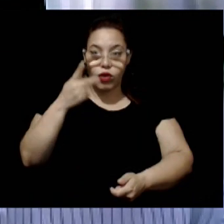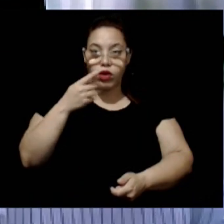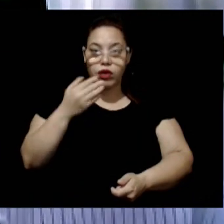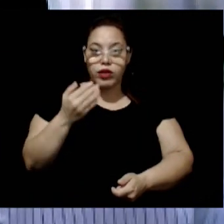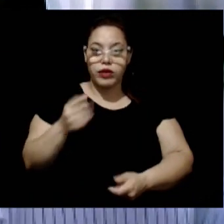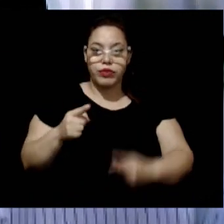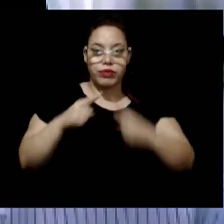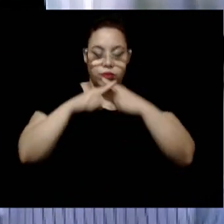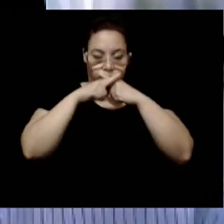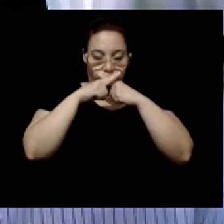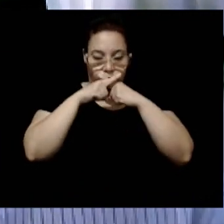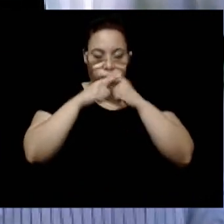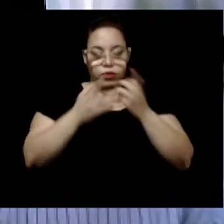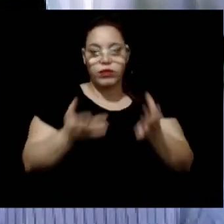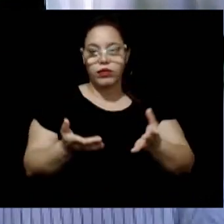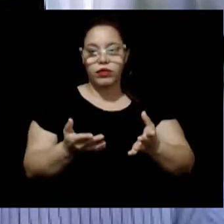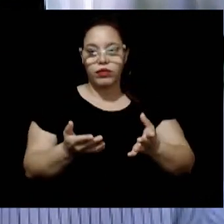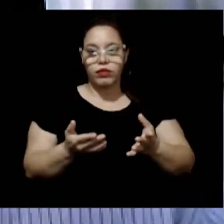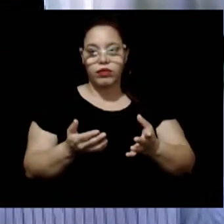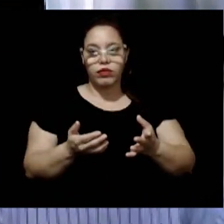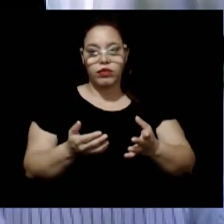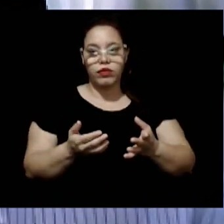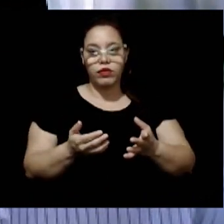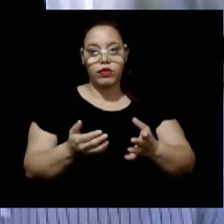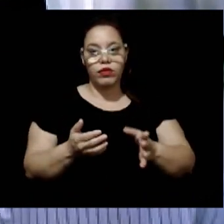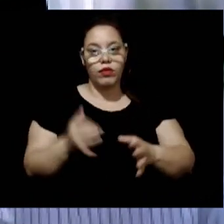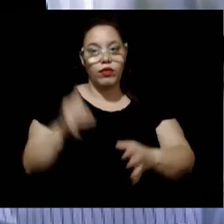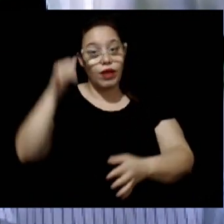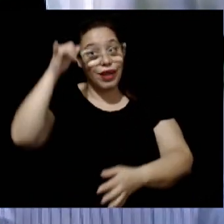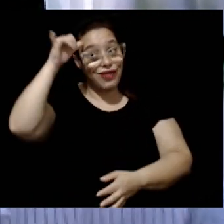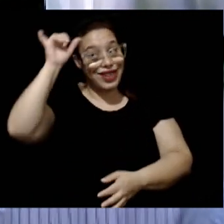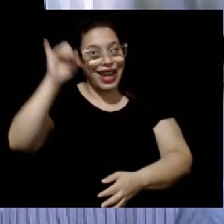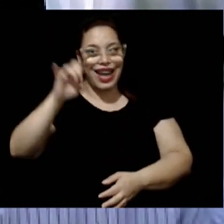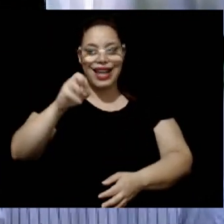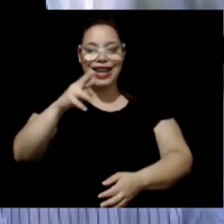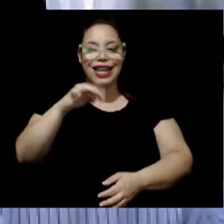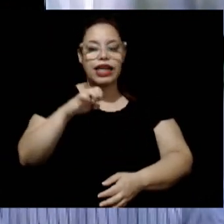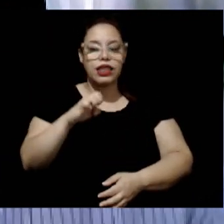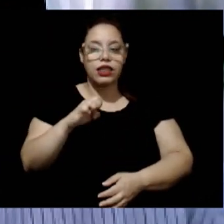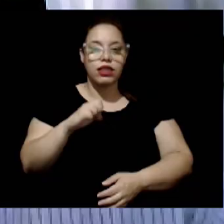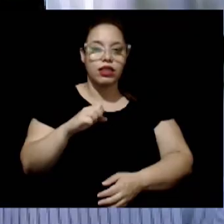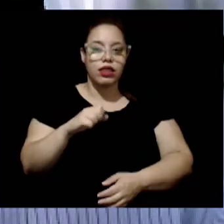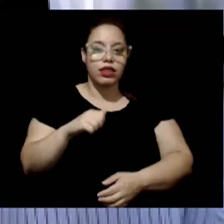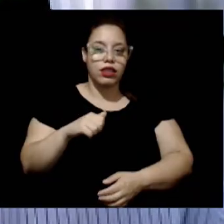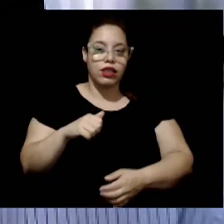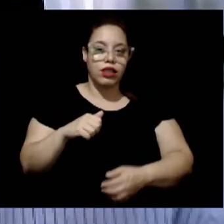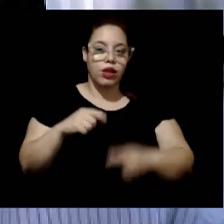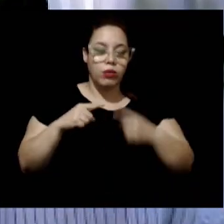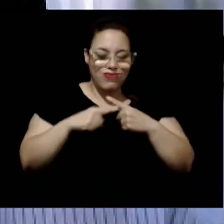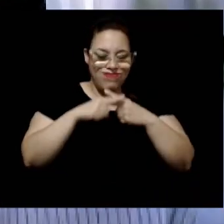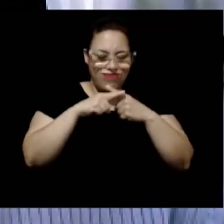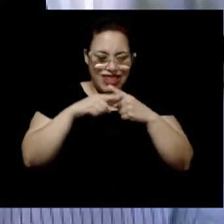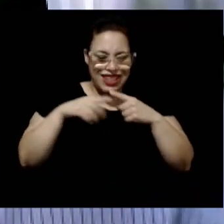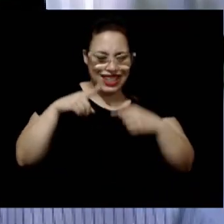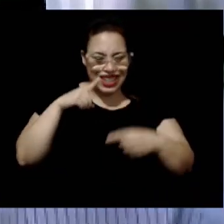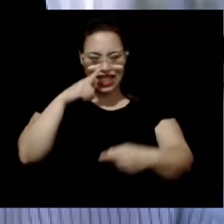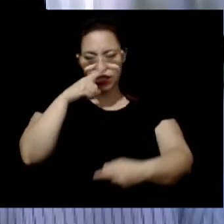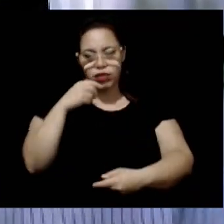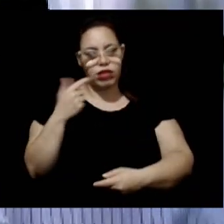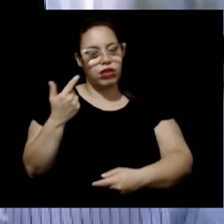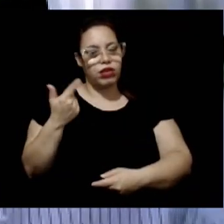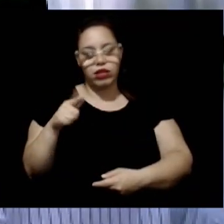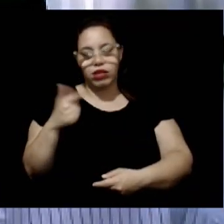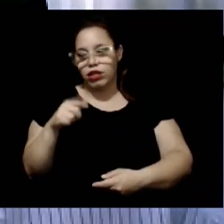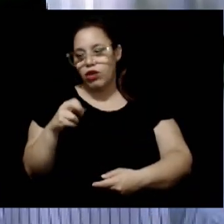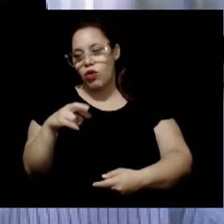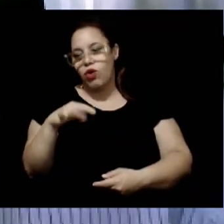dieta é muito útil para evitar a crise. Ou seja, eu posso fazer uma dieta rigorosa e nem sempre o meu ácido úrico abaixa para